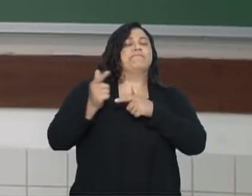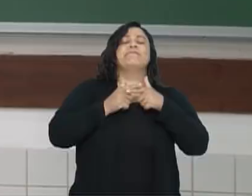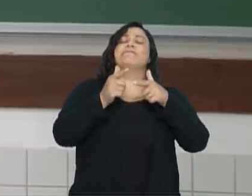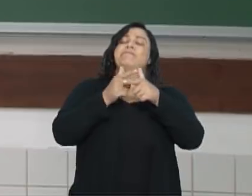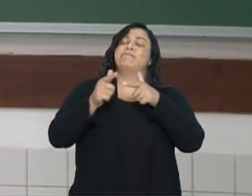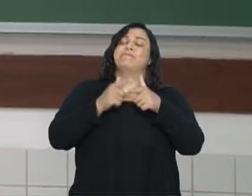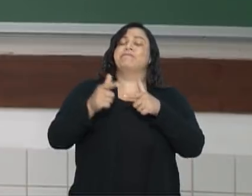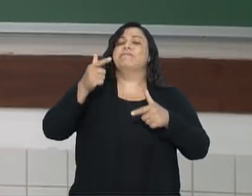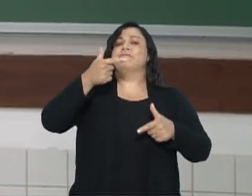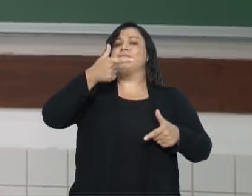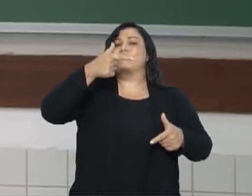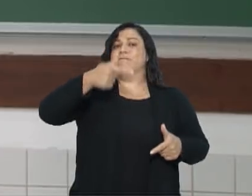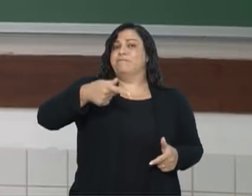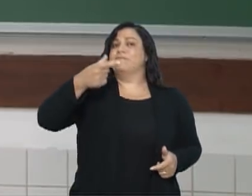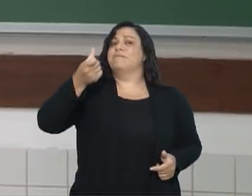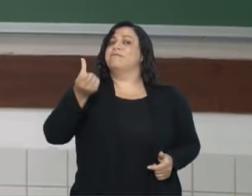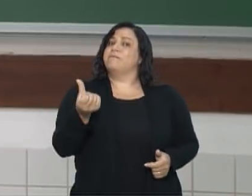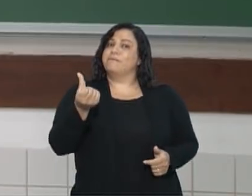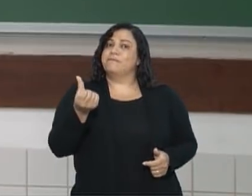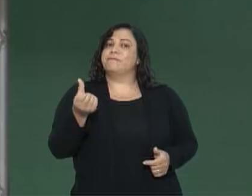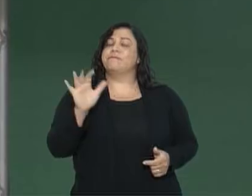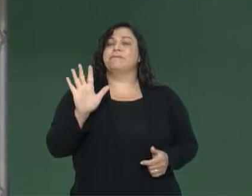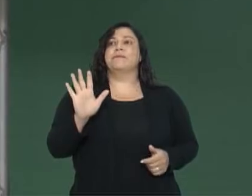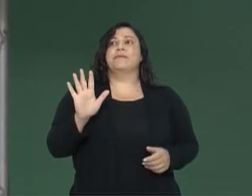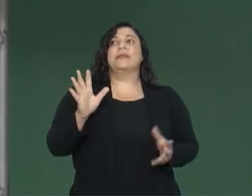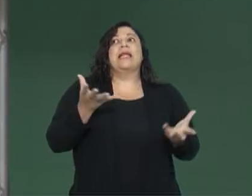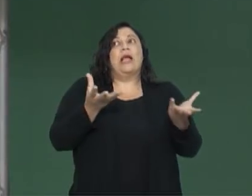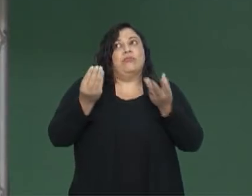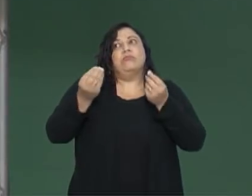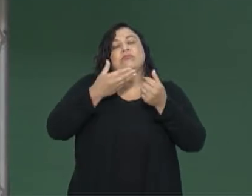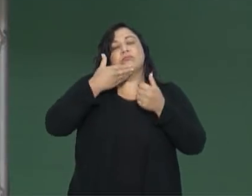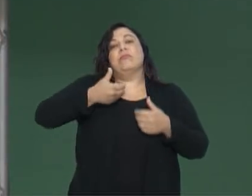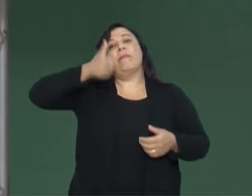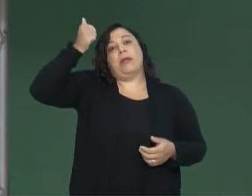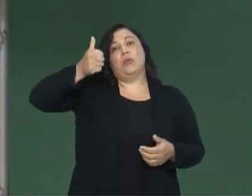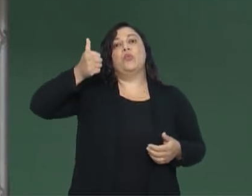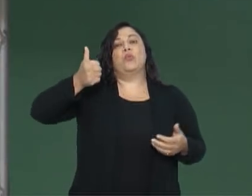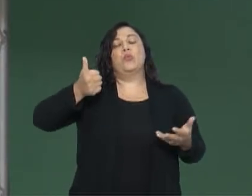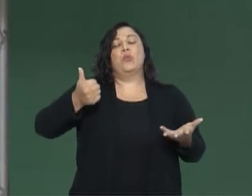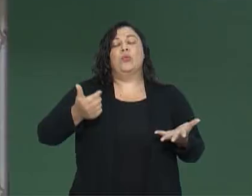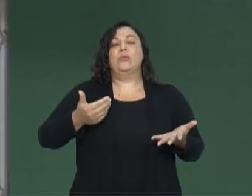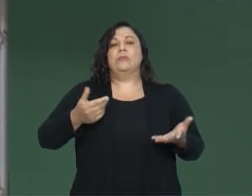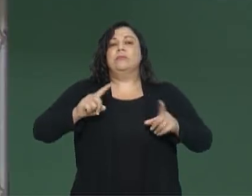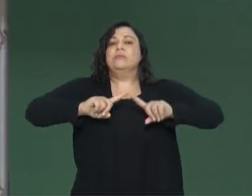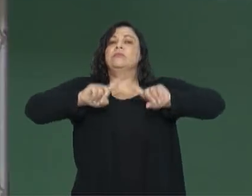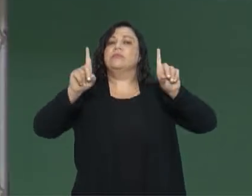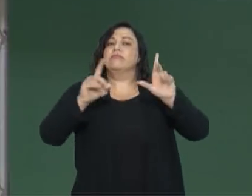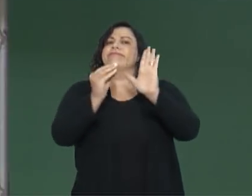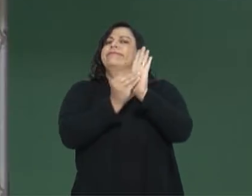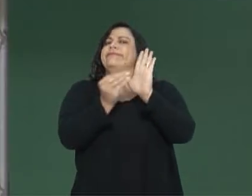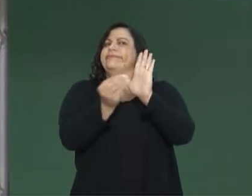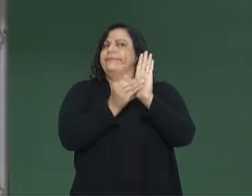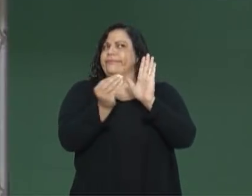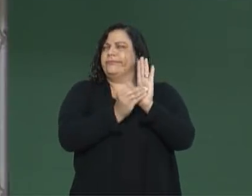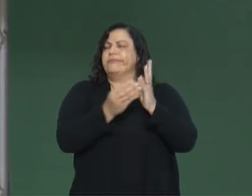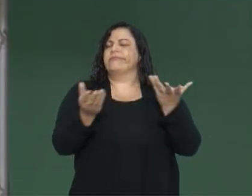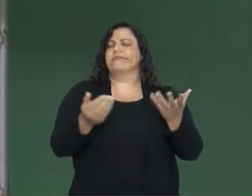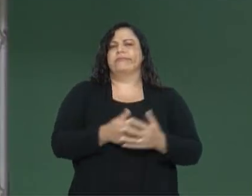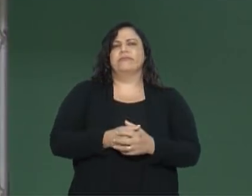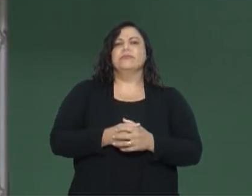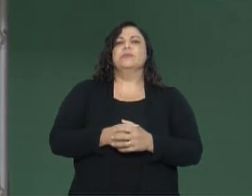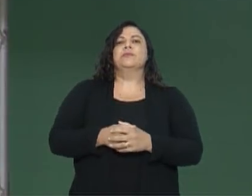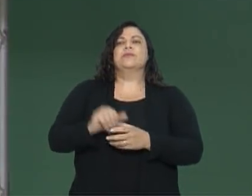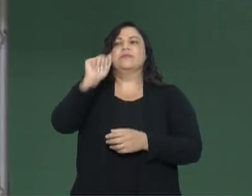nos 76. Já é bastante, já melhoramos muito, mas os tigres asiáticos